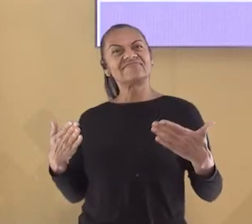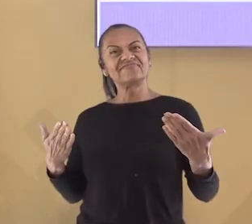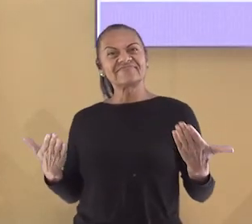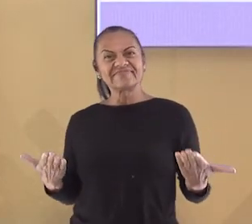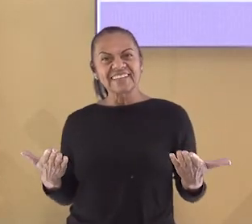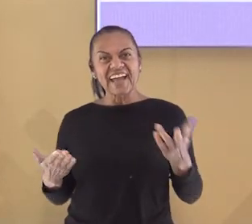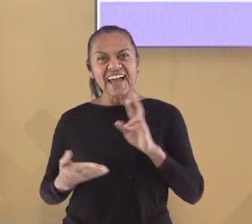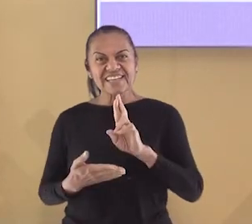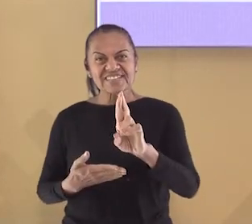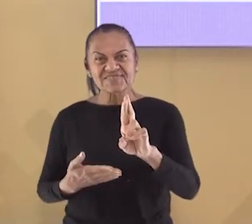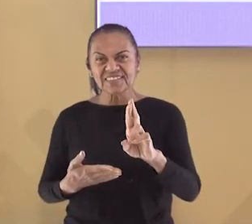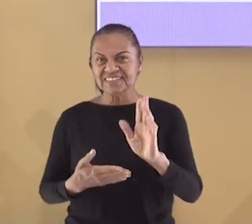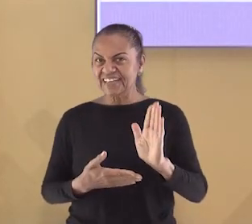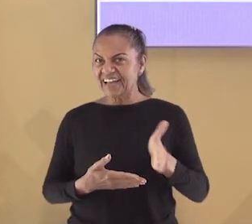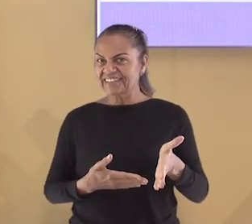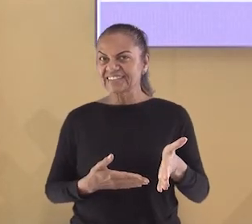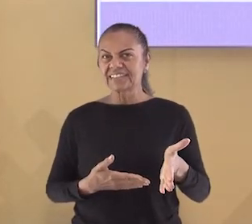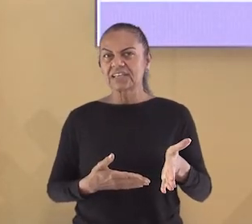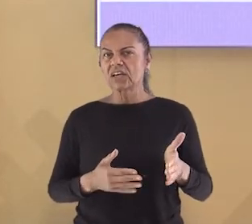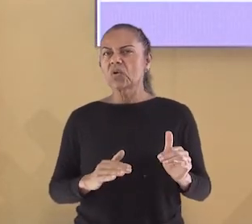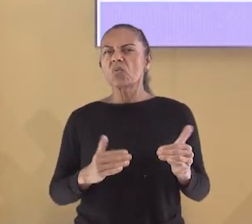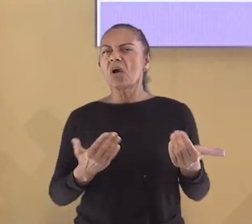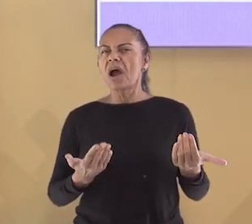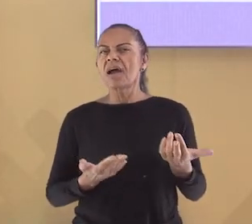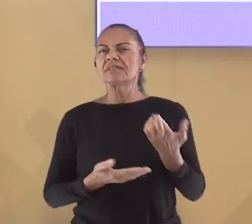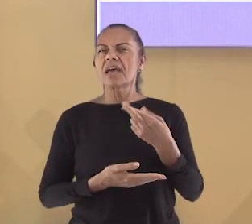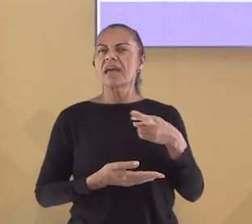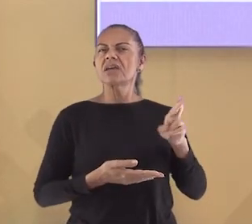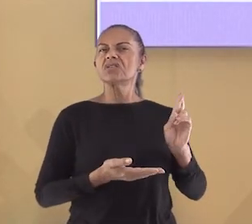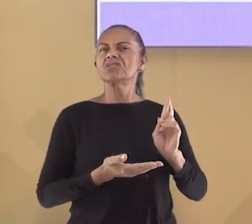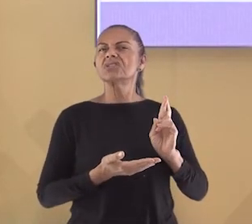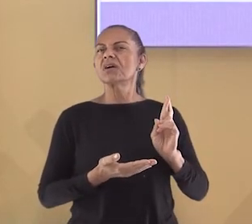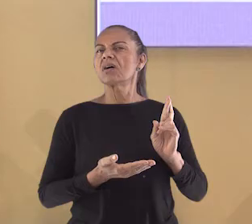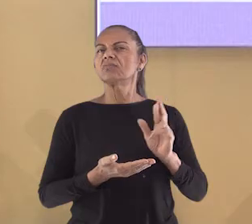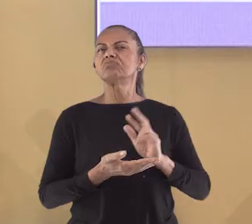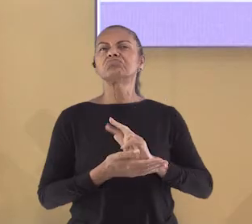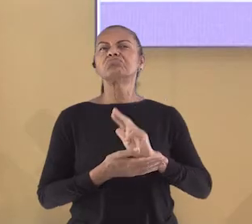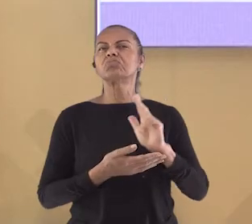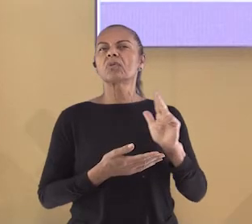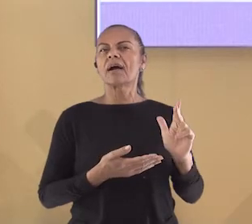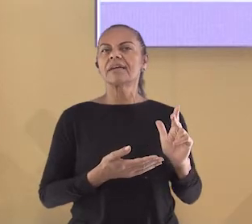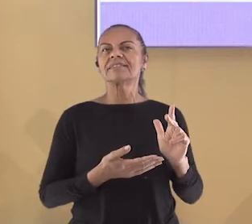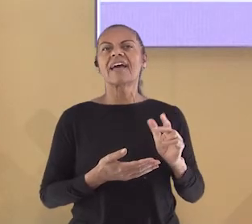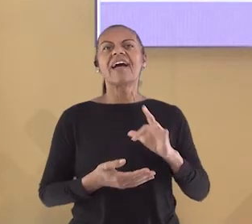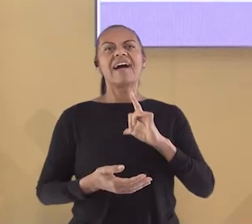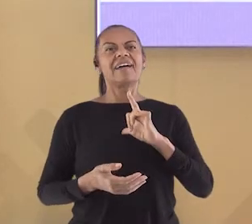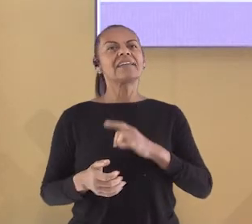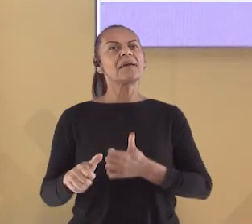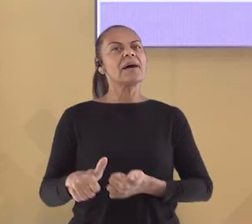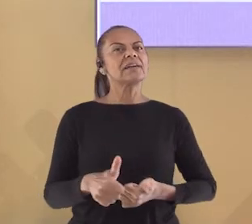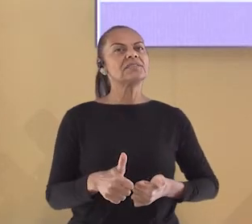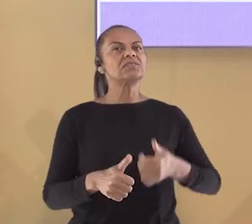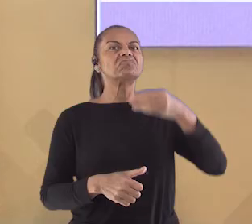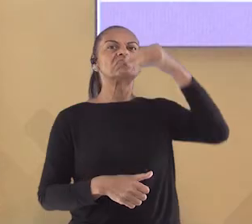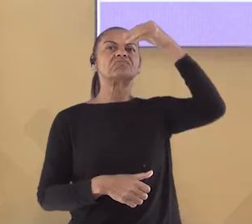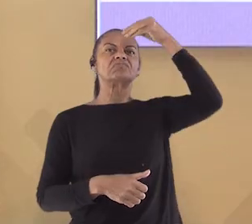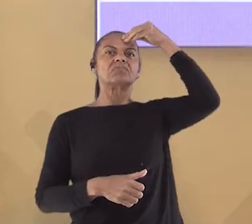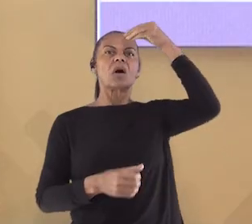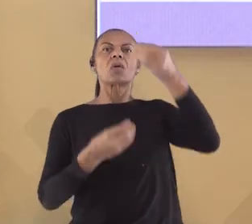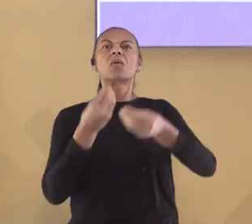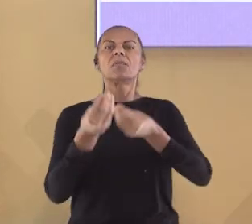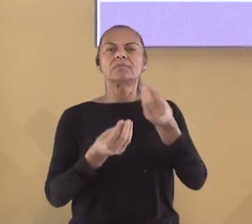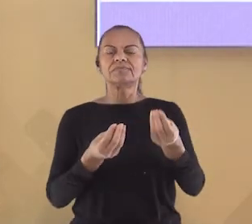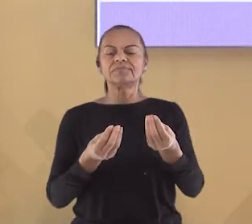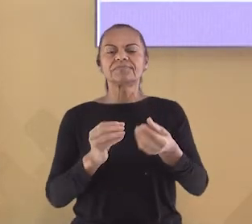E aí, responderam? Quais são as religiões que realizam o batismo? Vamos lá?